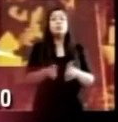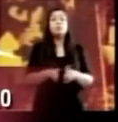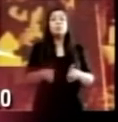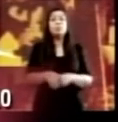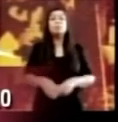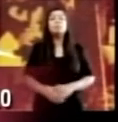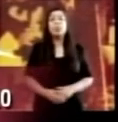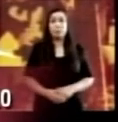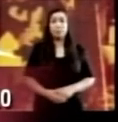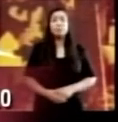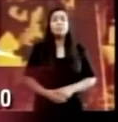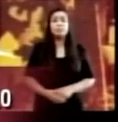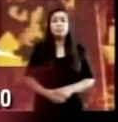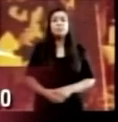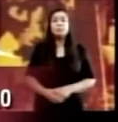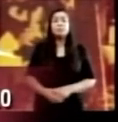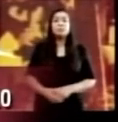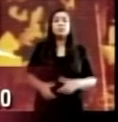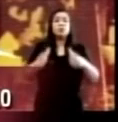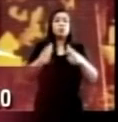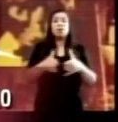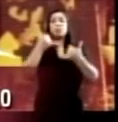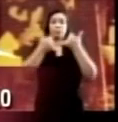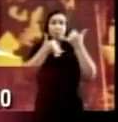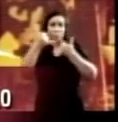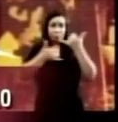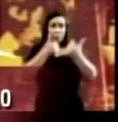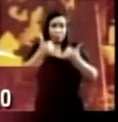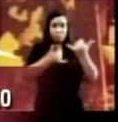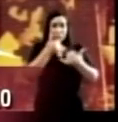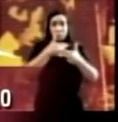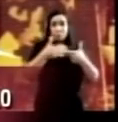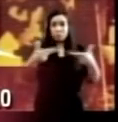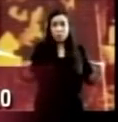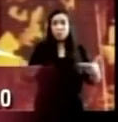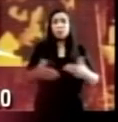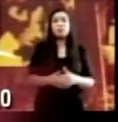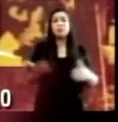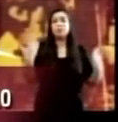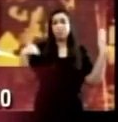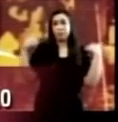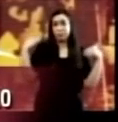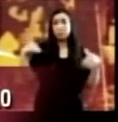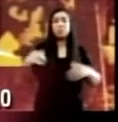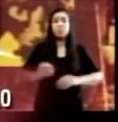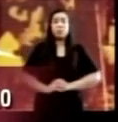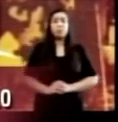os parques e os locais de entretenimento e algumas atividades de lazer.